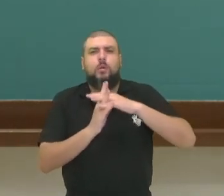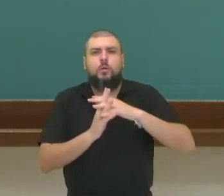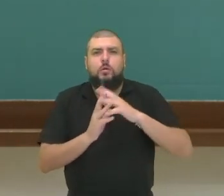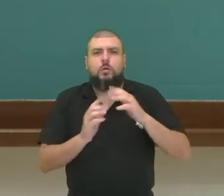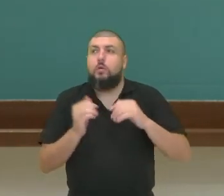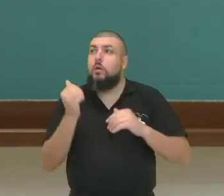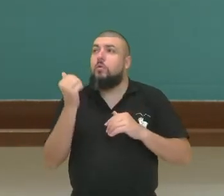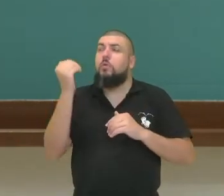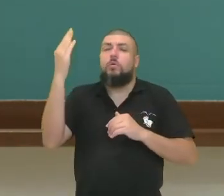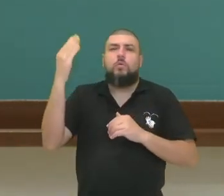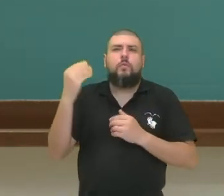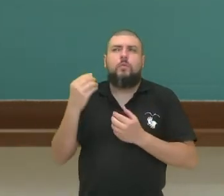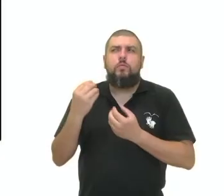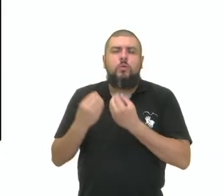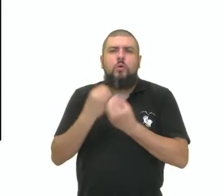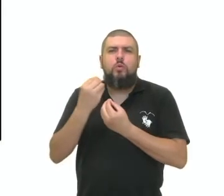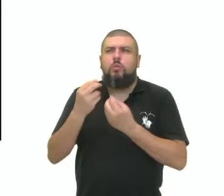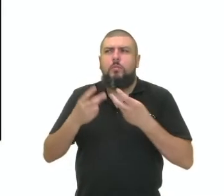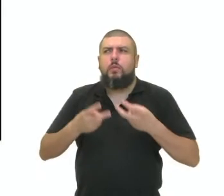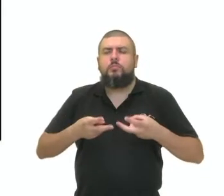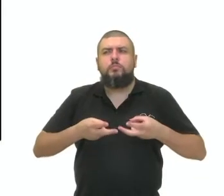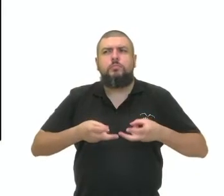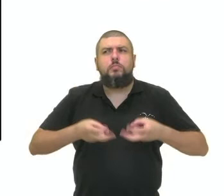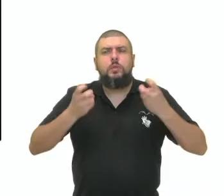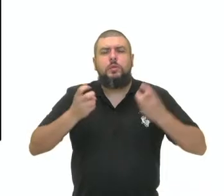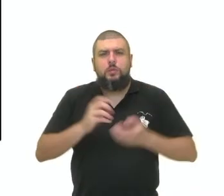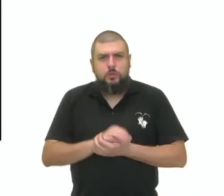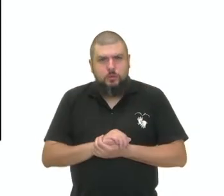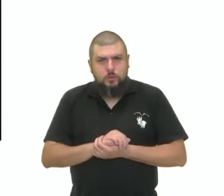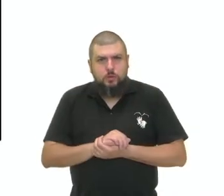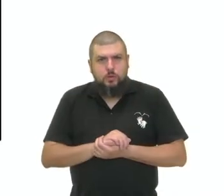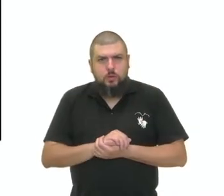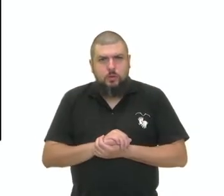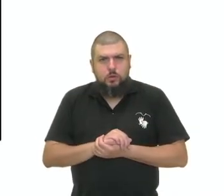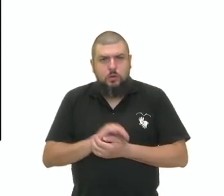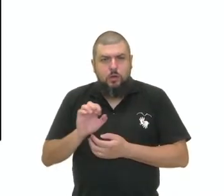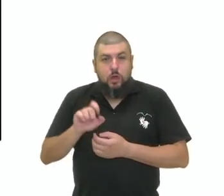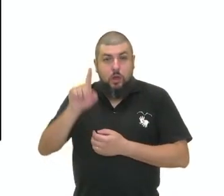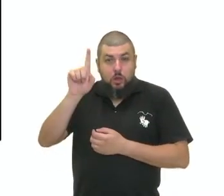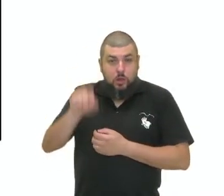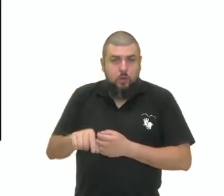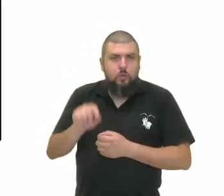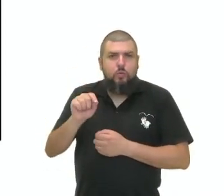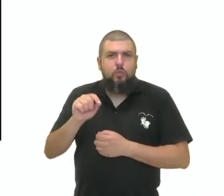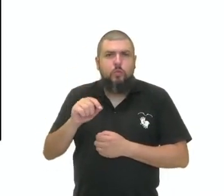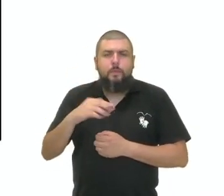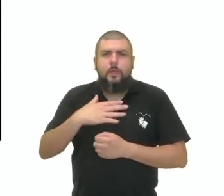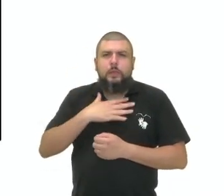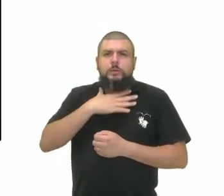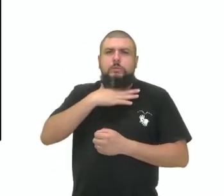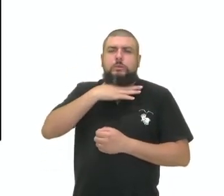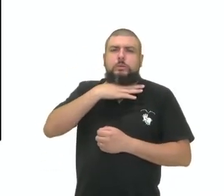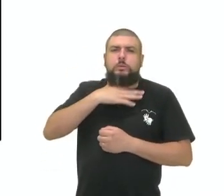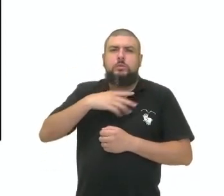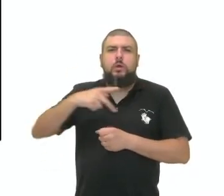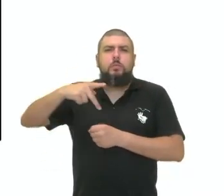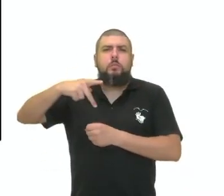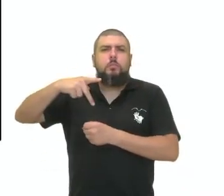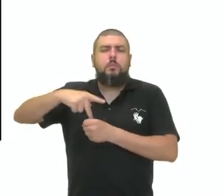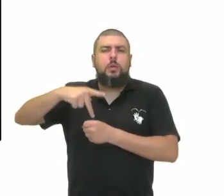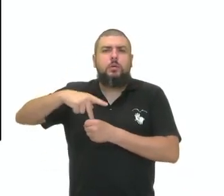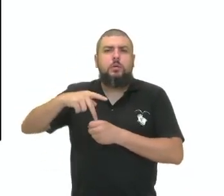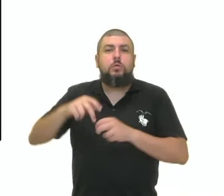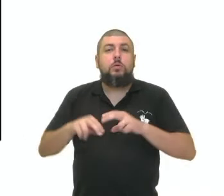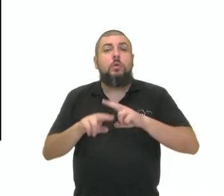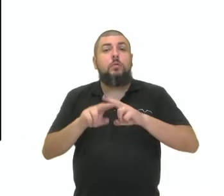externos que nos permitem perceber isso? Bom, o fator externo vai ser reflexo da crise do petróleo devido a vários conflitos que aconteceram